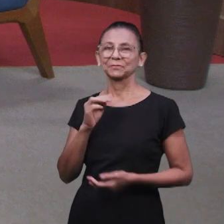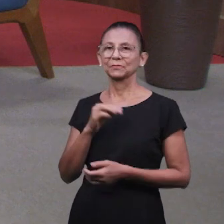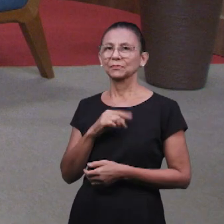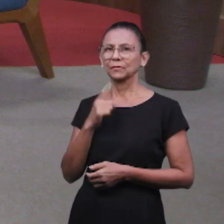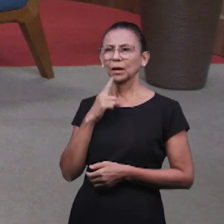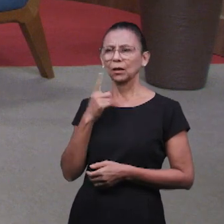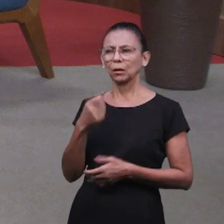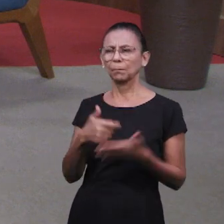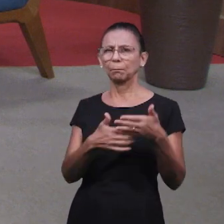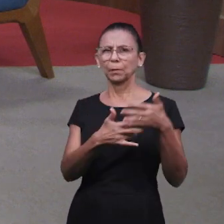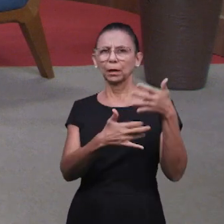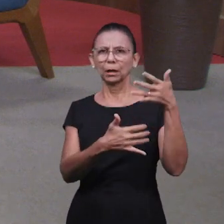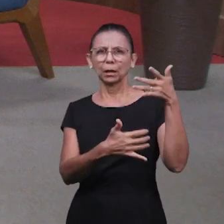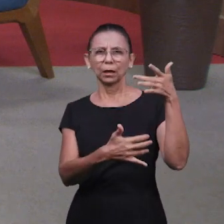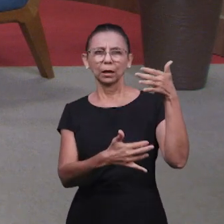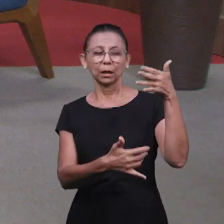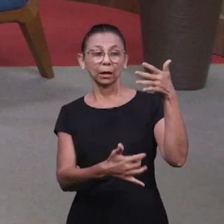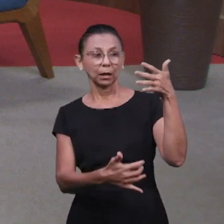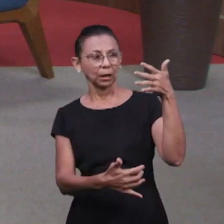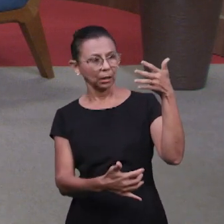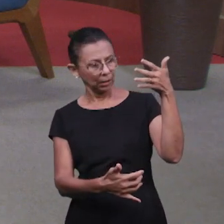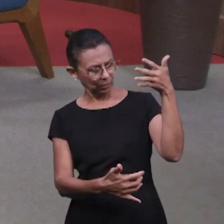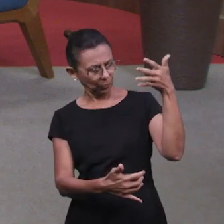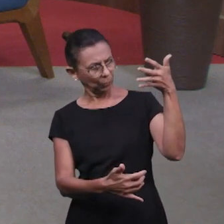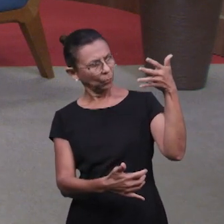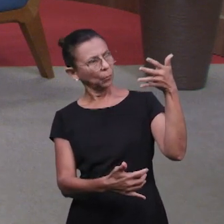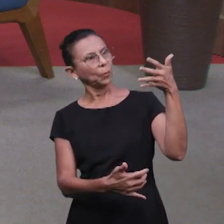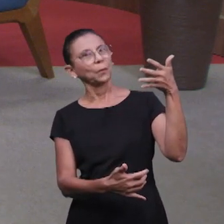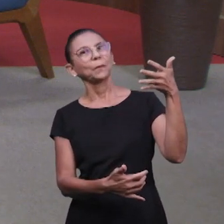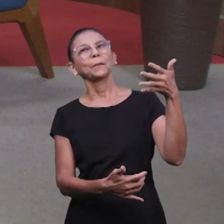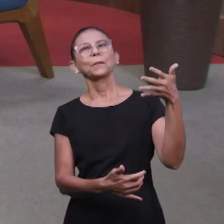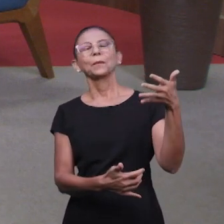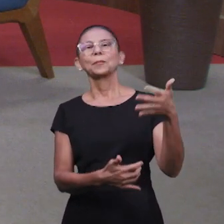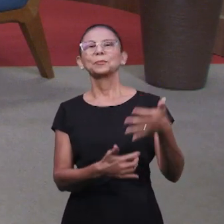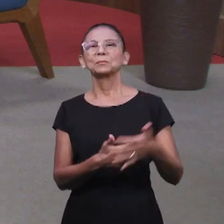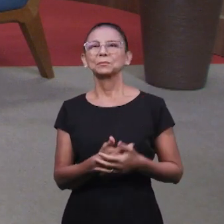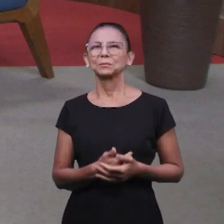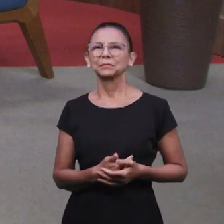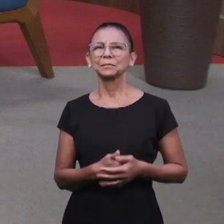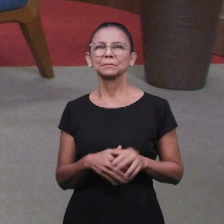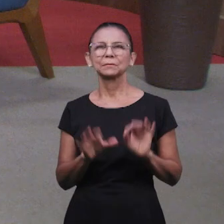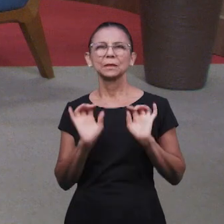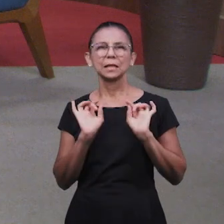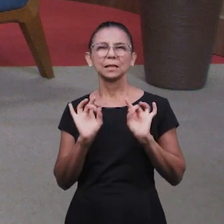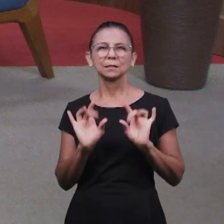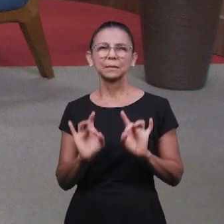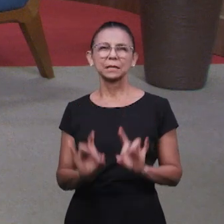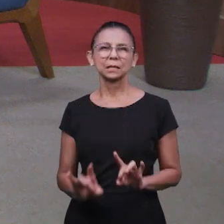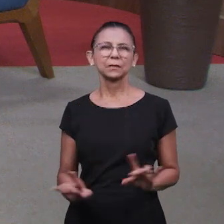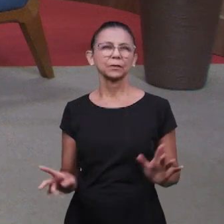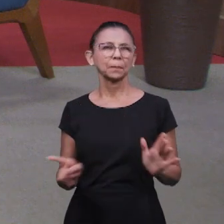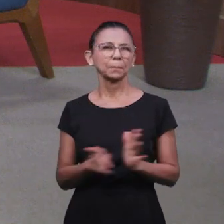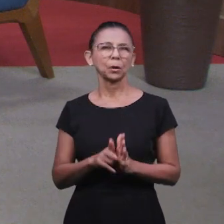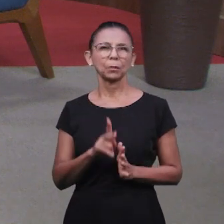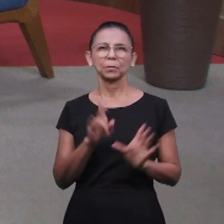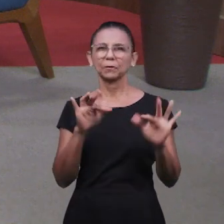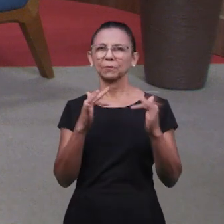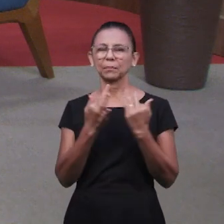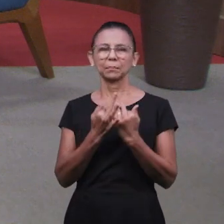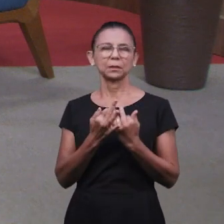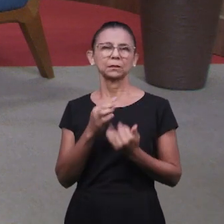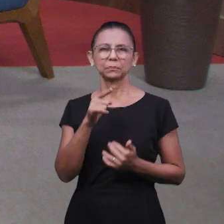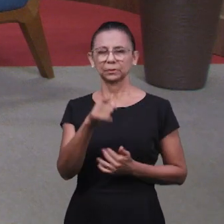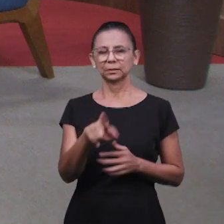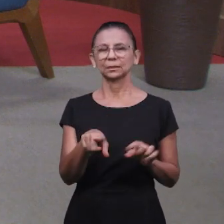uma quantidade notável de conteúdos e uma programação que é totalmente adequada para toda a sua família, para você e para toda a sua